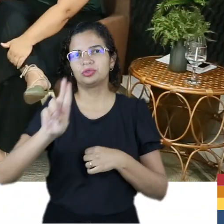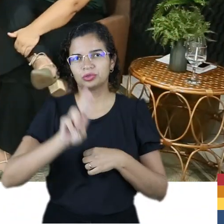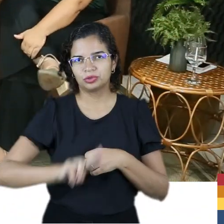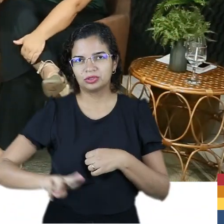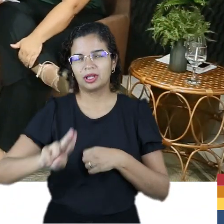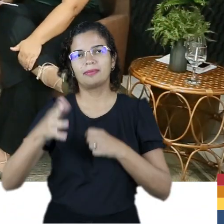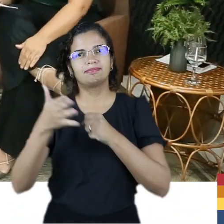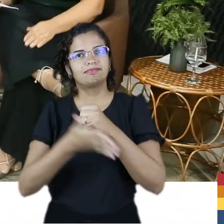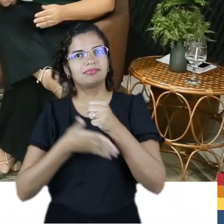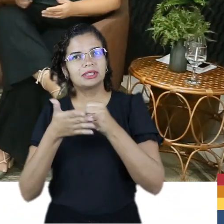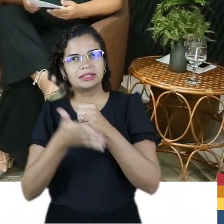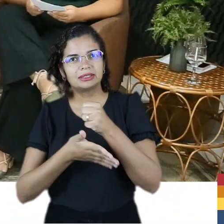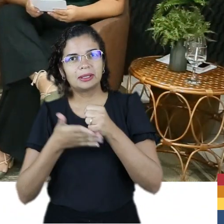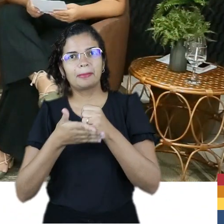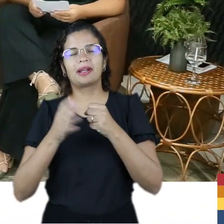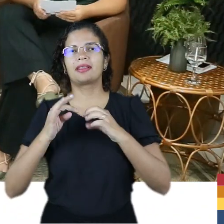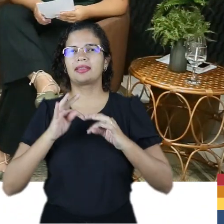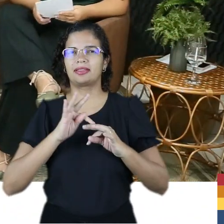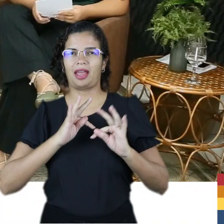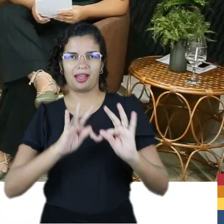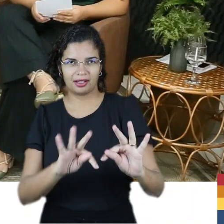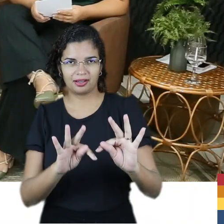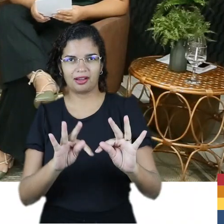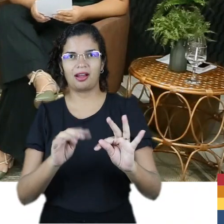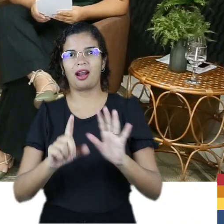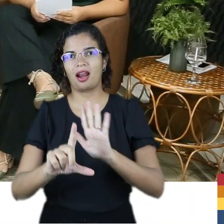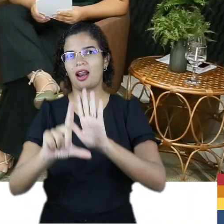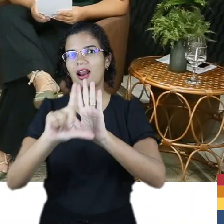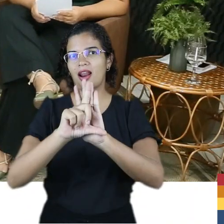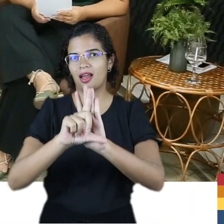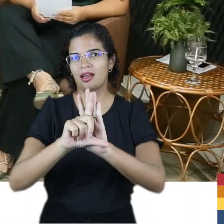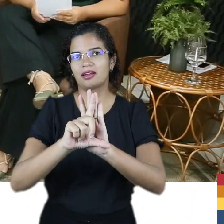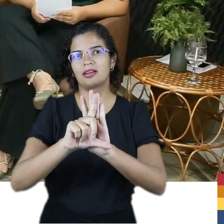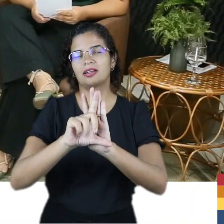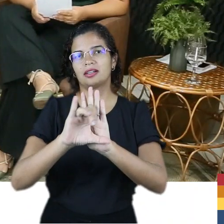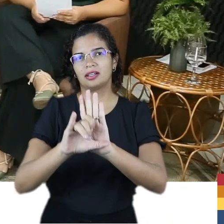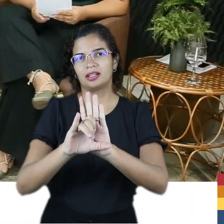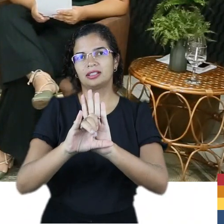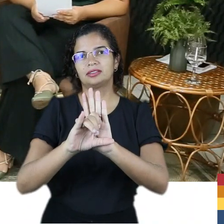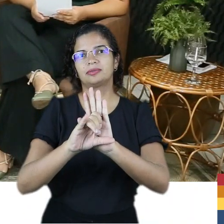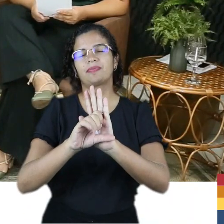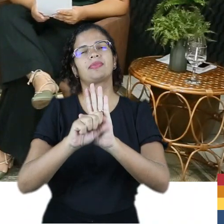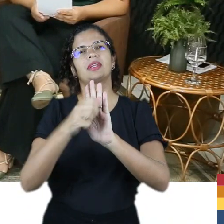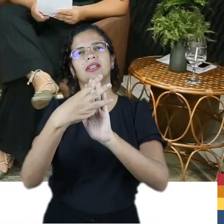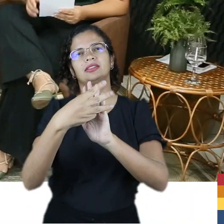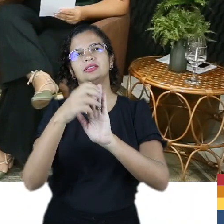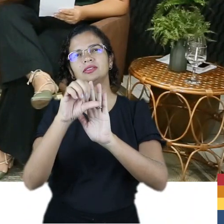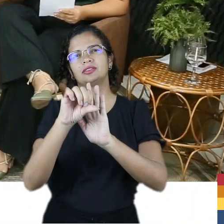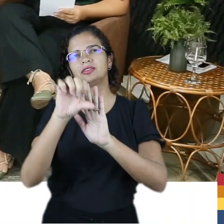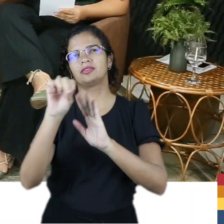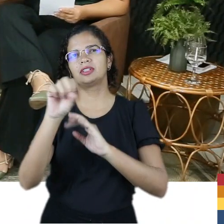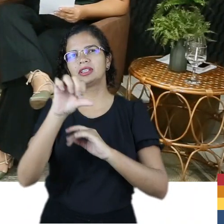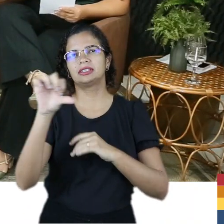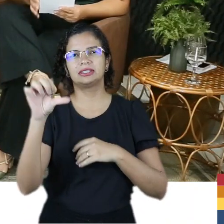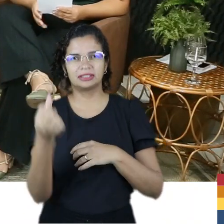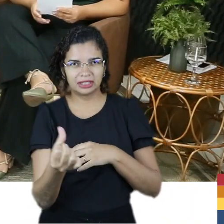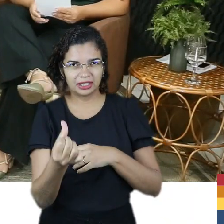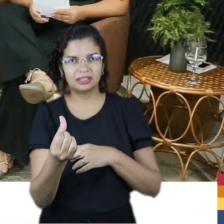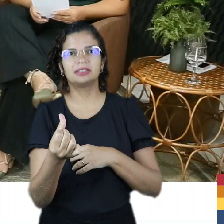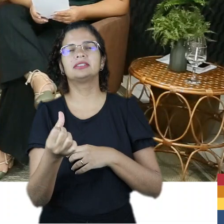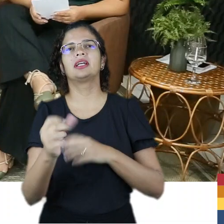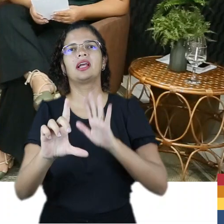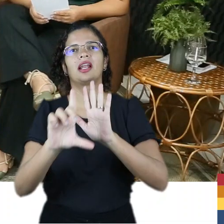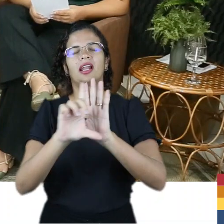pesquisadora na área de educação profissional e tecnológica, irei apresentar para vocês algo que será muito sucinto também para que vocês possam